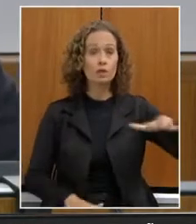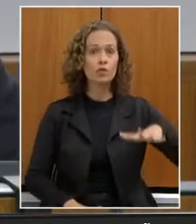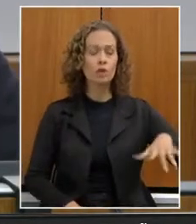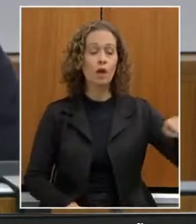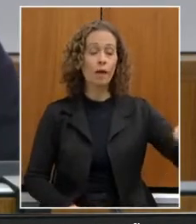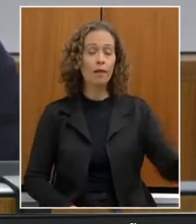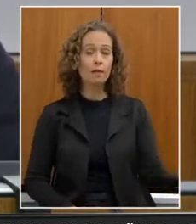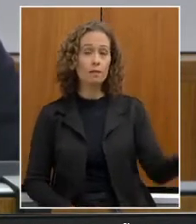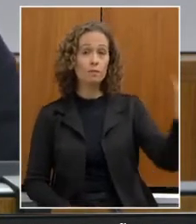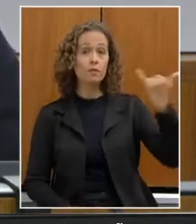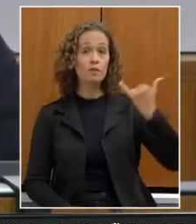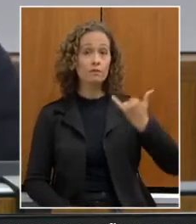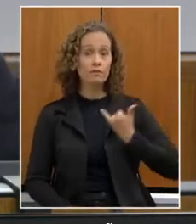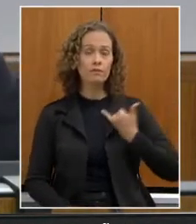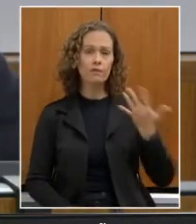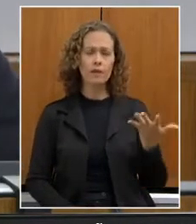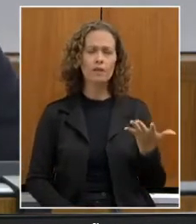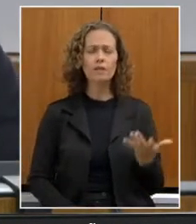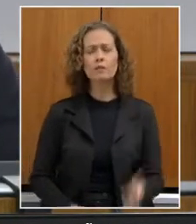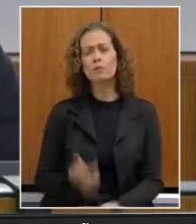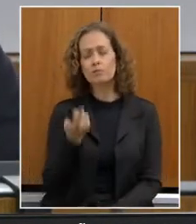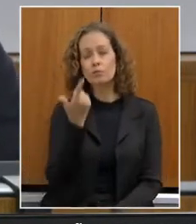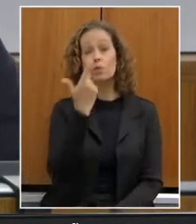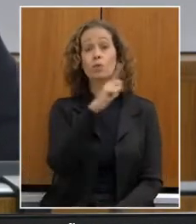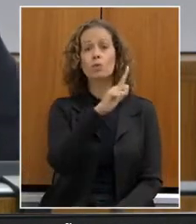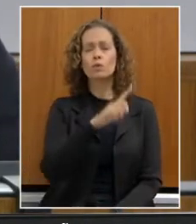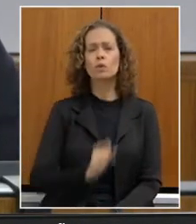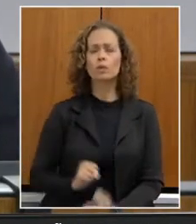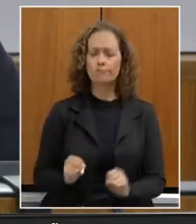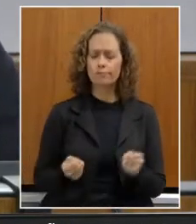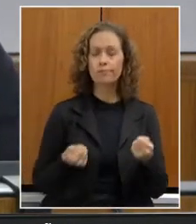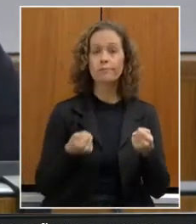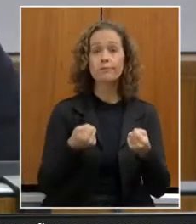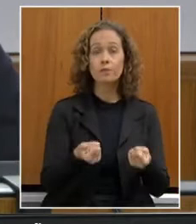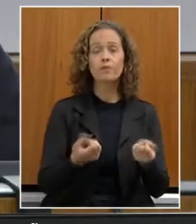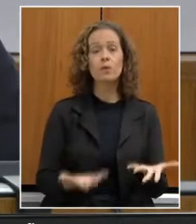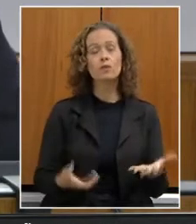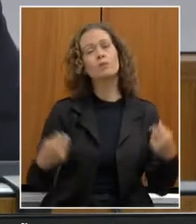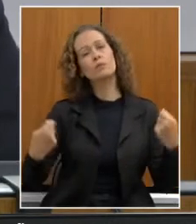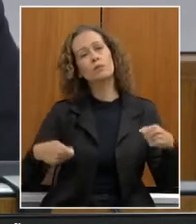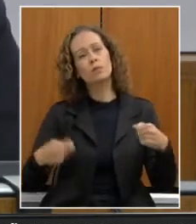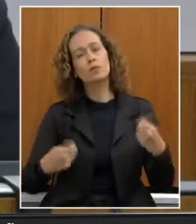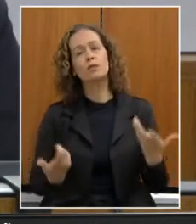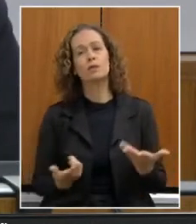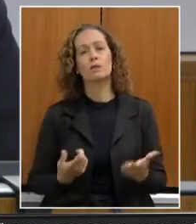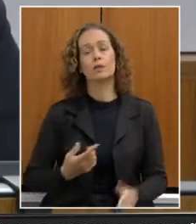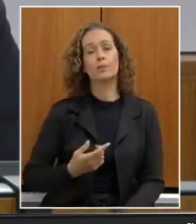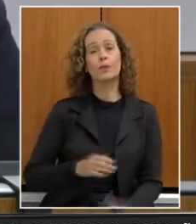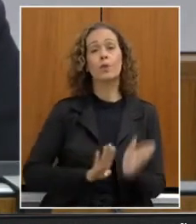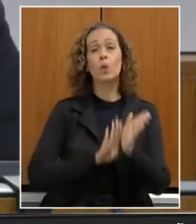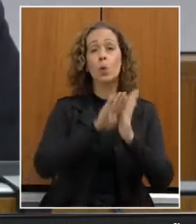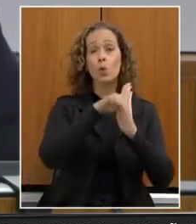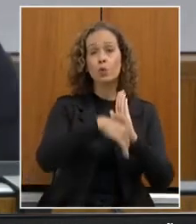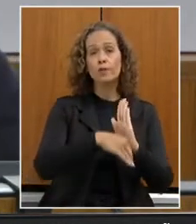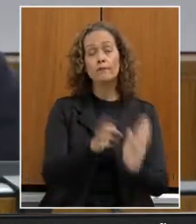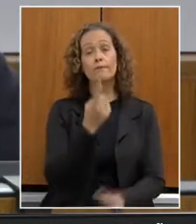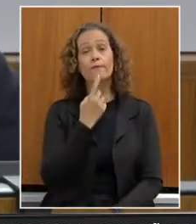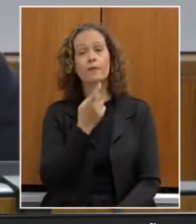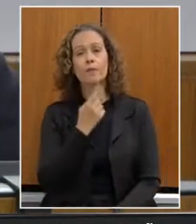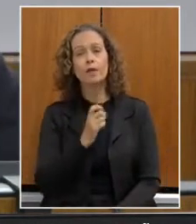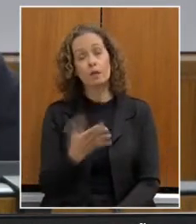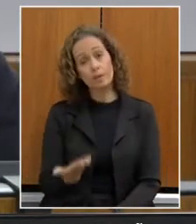e para poder ter força tarefa ela tem que estar no cenário em onda vermelha em cenário